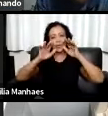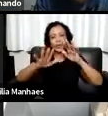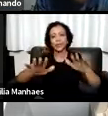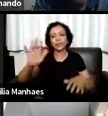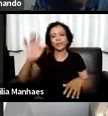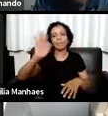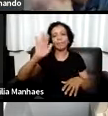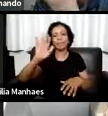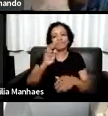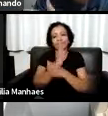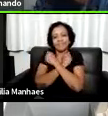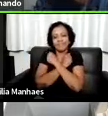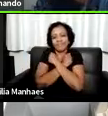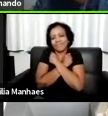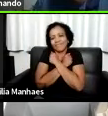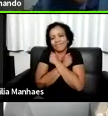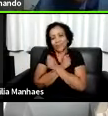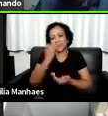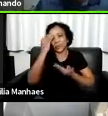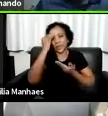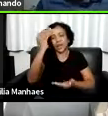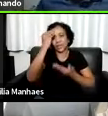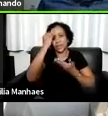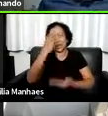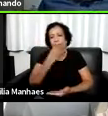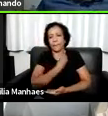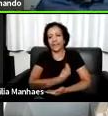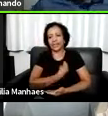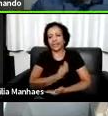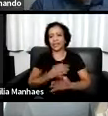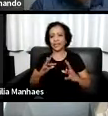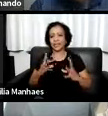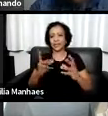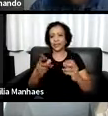nos acompanhou, muito obrigado pela sua companhia. Amém. Um abraço aí a todos.